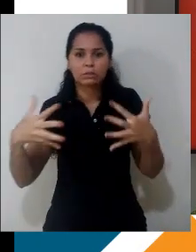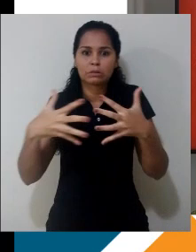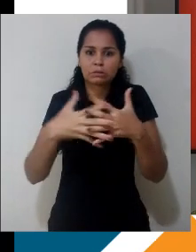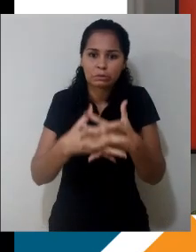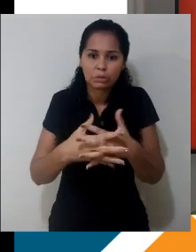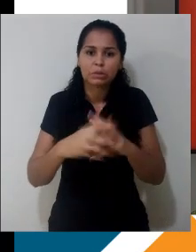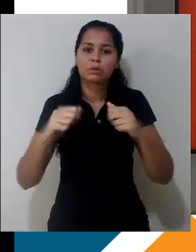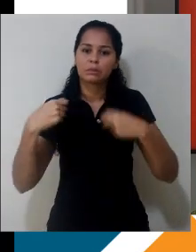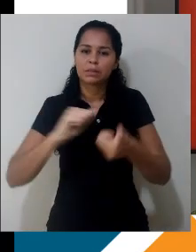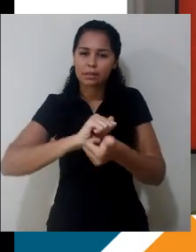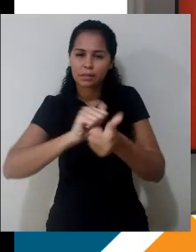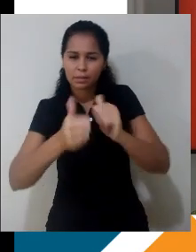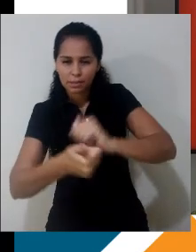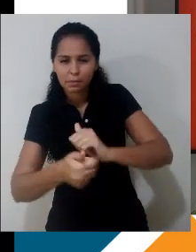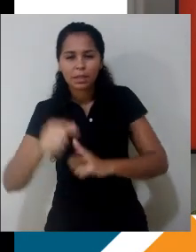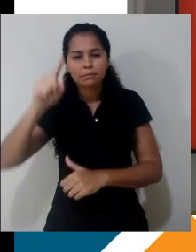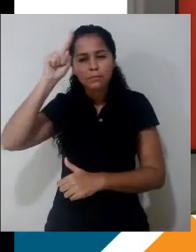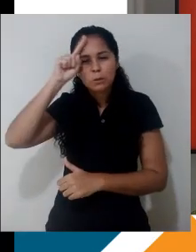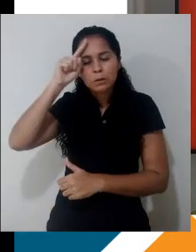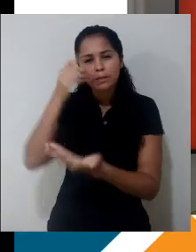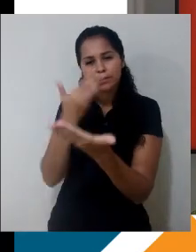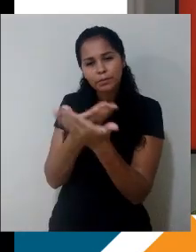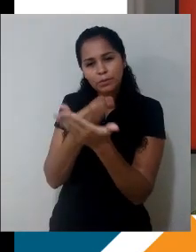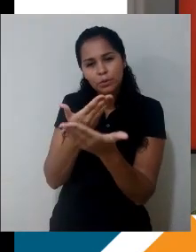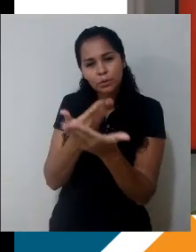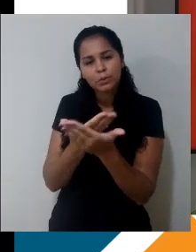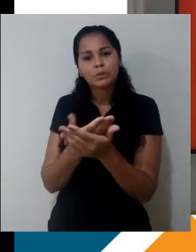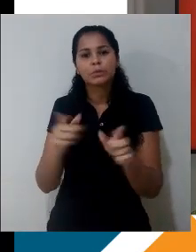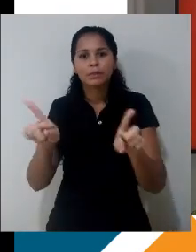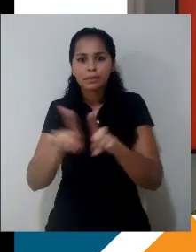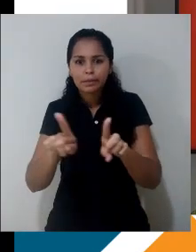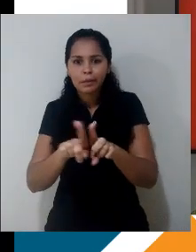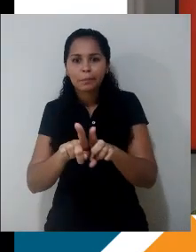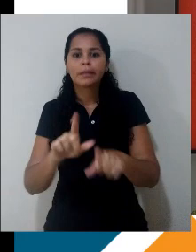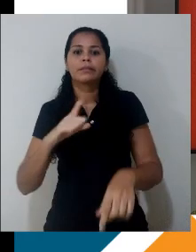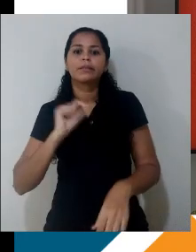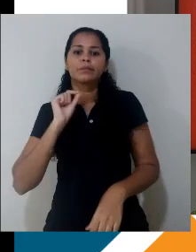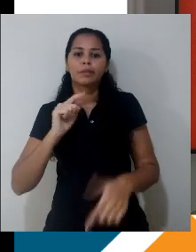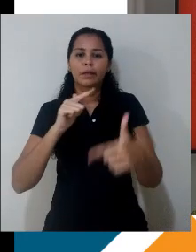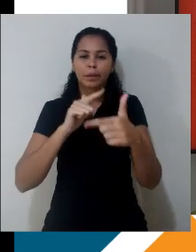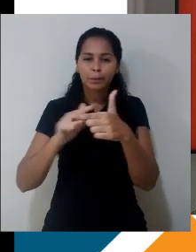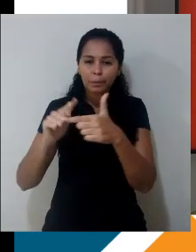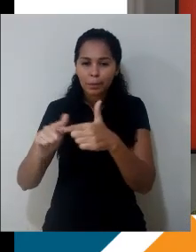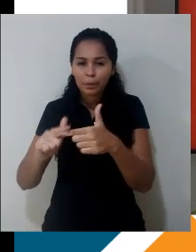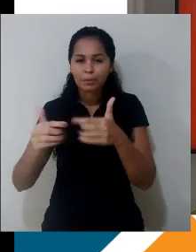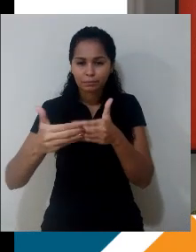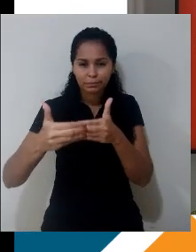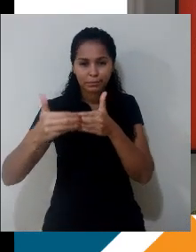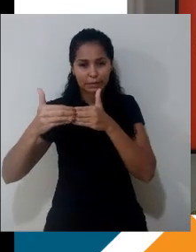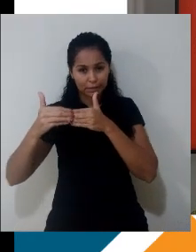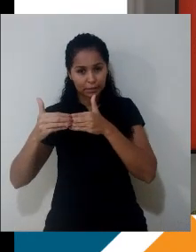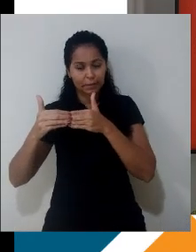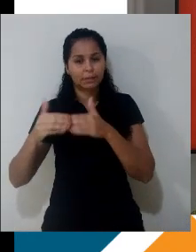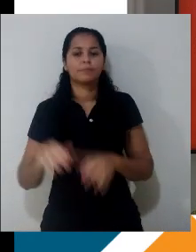se readaptar a uma rotina de estudos. E além disso, ainda tem as questões relacionadas ao período de quarentena, que são